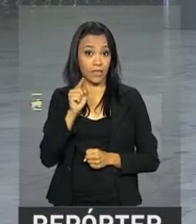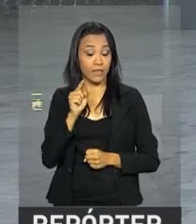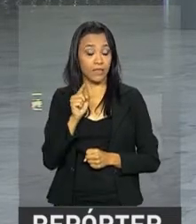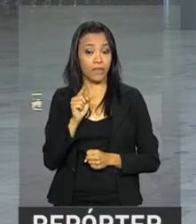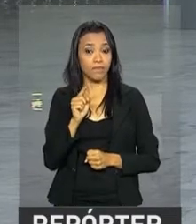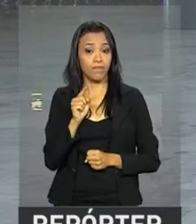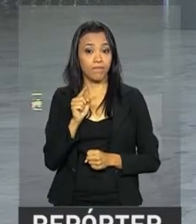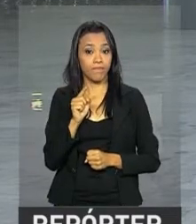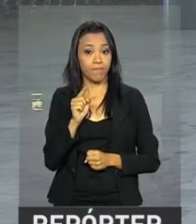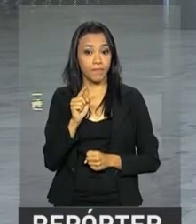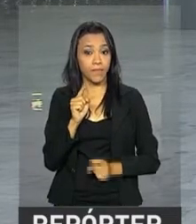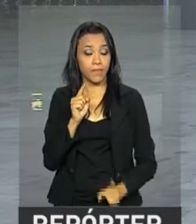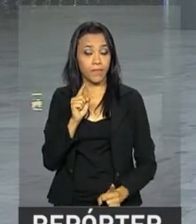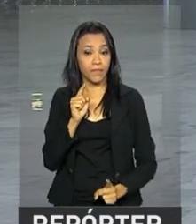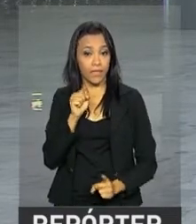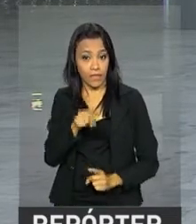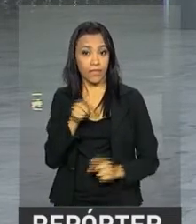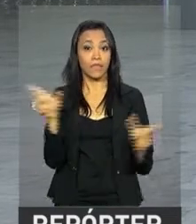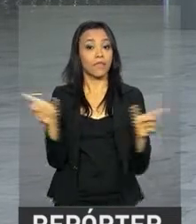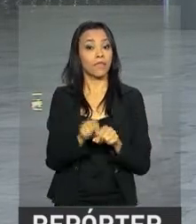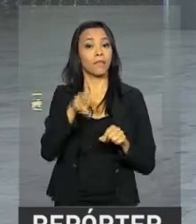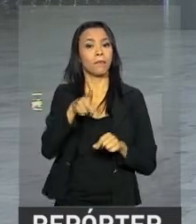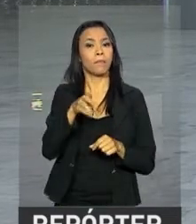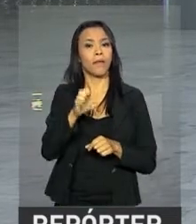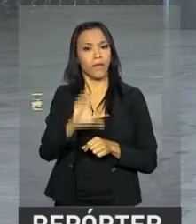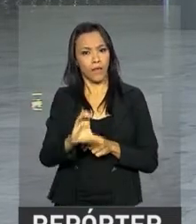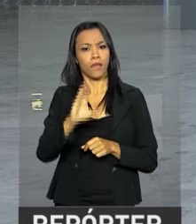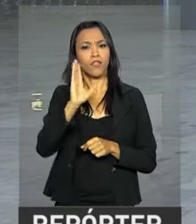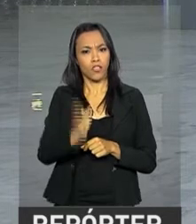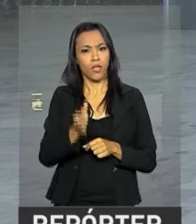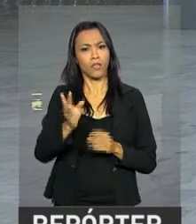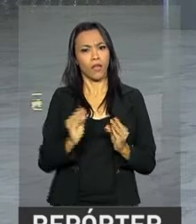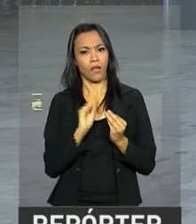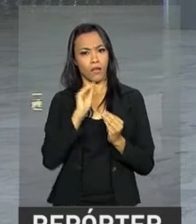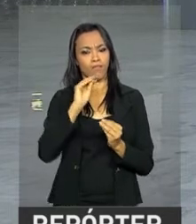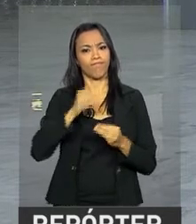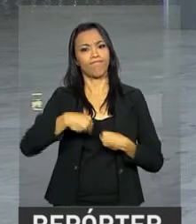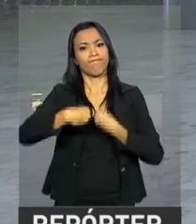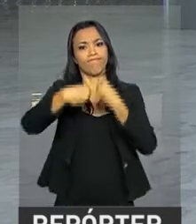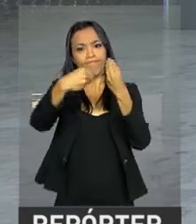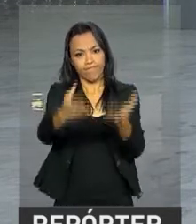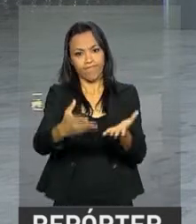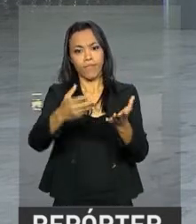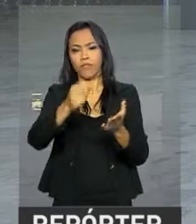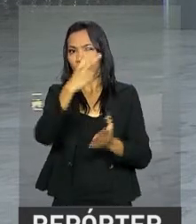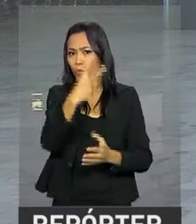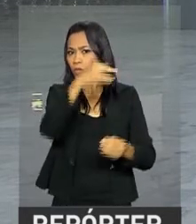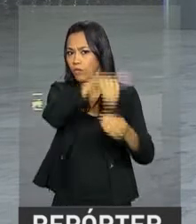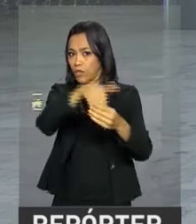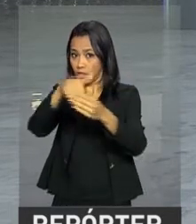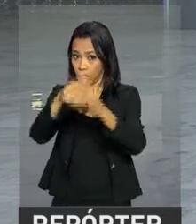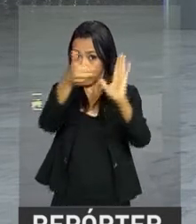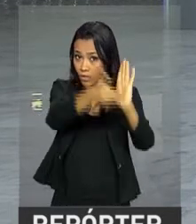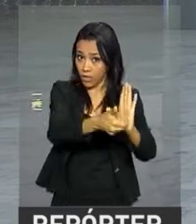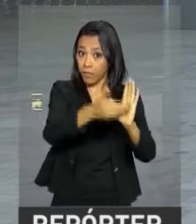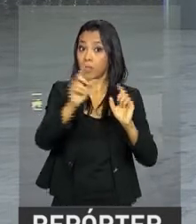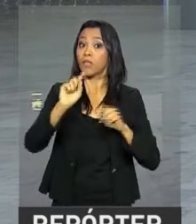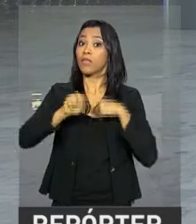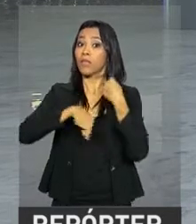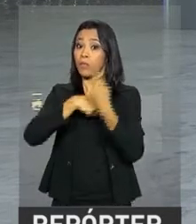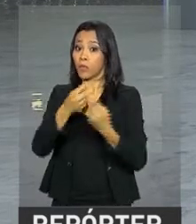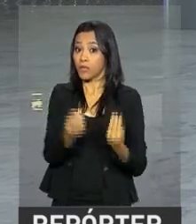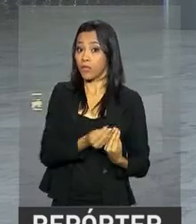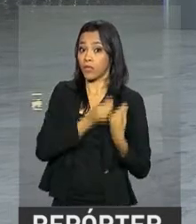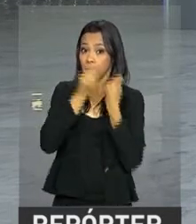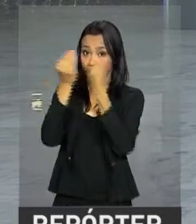ela já está tramitando no senado federal e depois de ter sido aprovada em dois turnos na câmara dos deputados lá no senado inclusive um relatório sobre